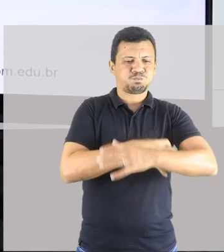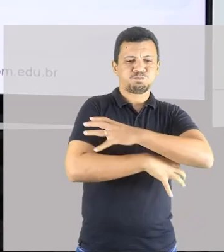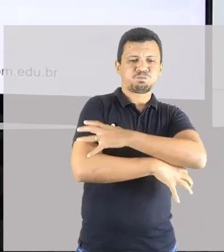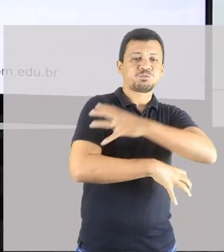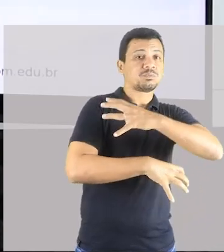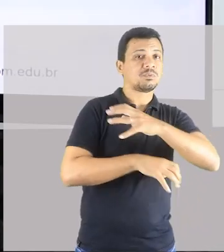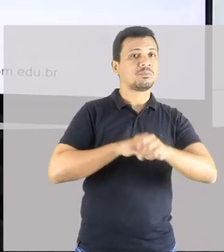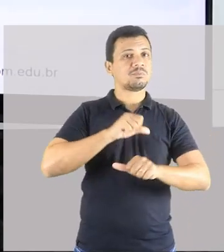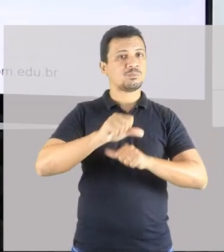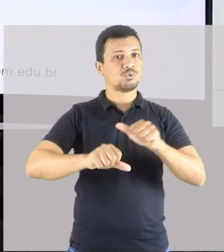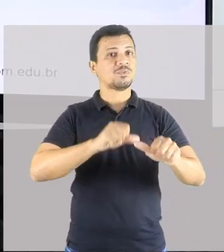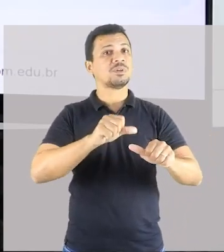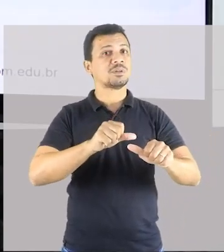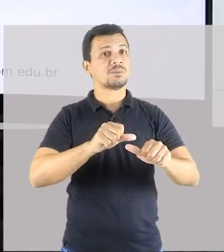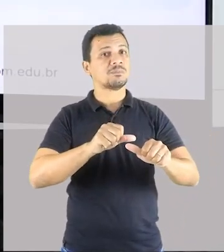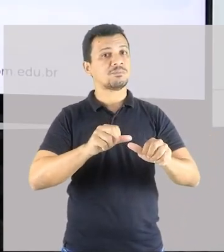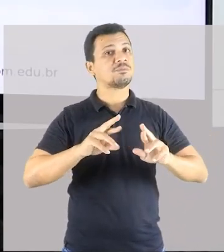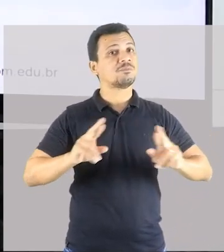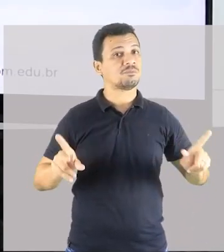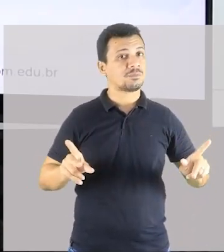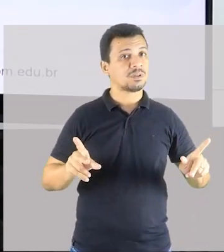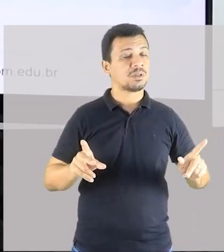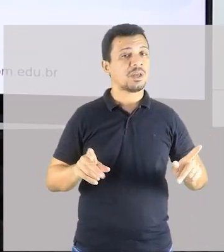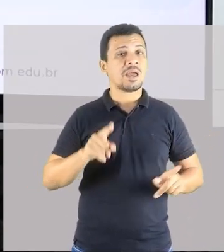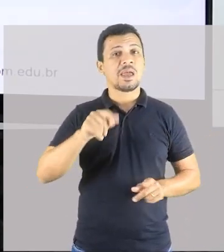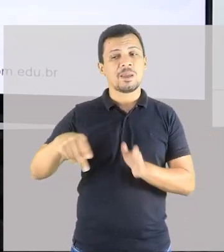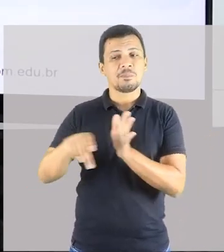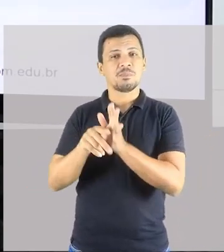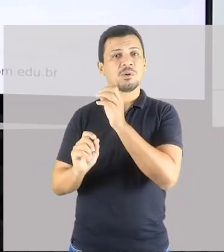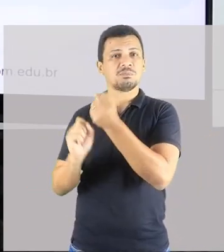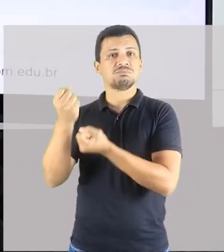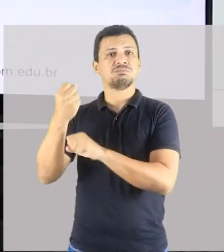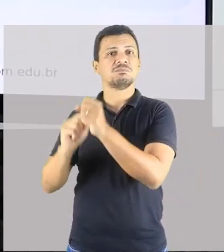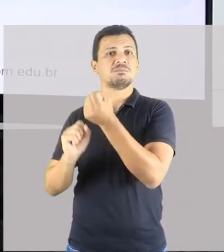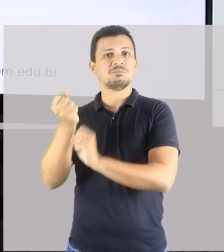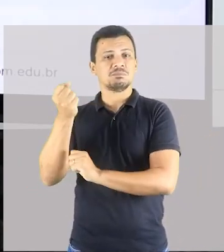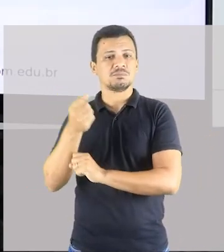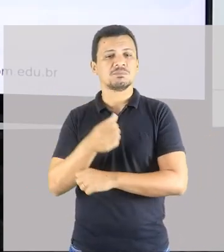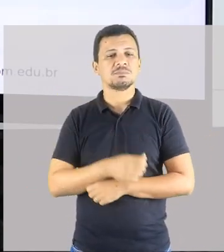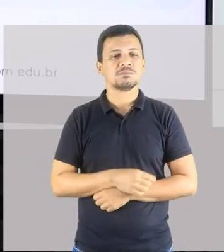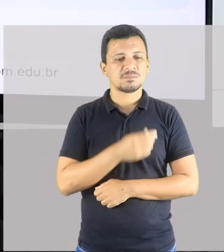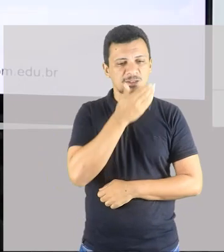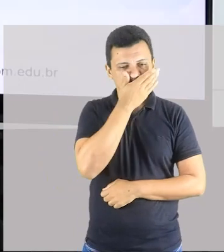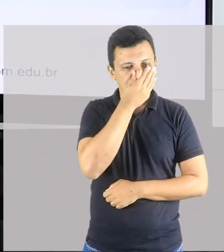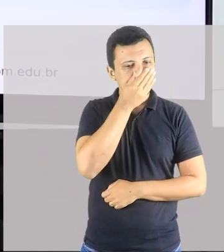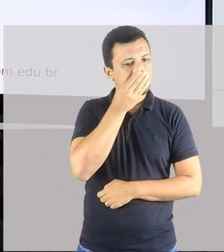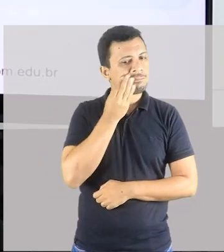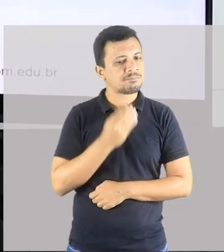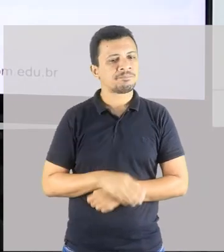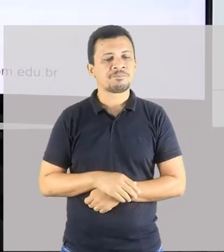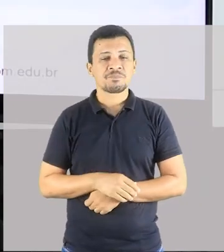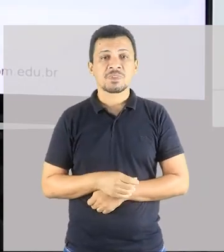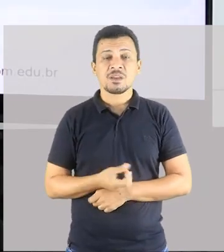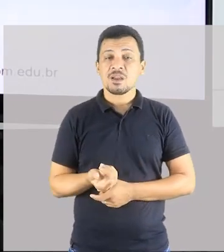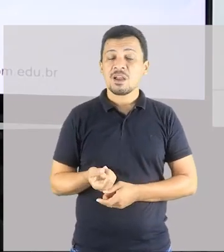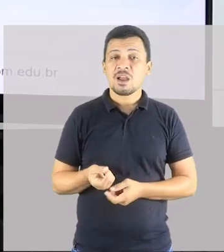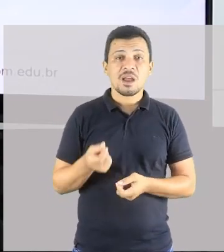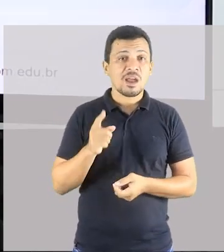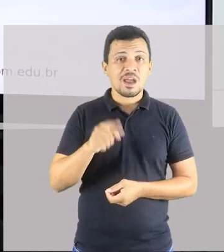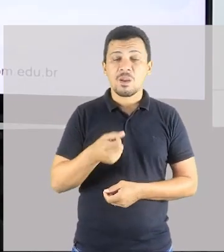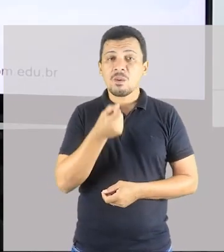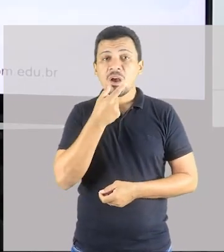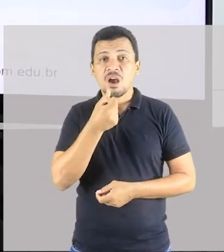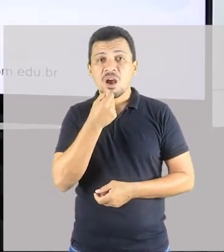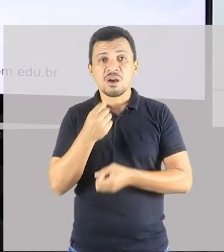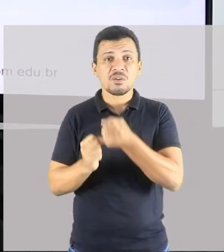já modifica, tá bom? Já vai ser uma coisa sintética. Então vamos lá para o conceito. Eles são drogas